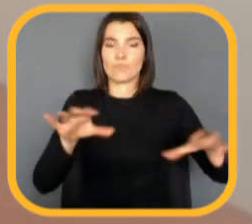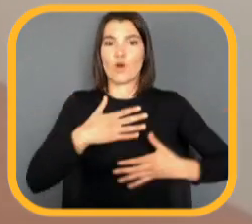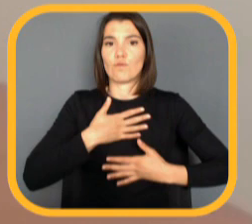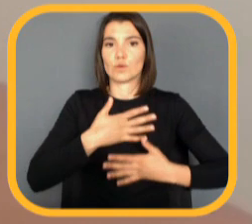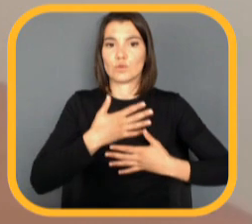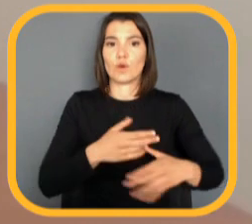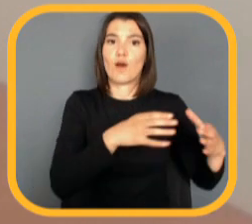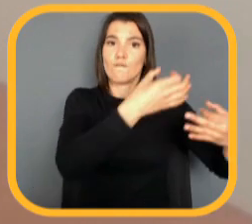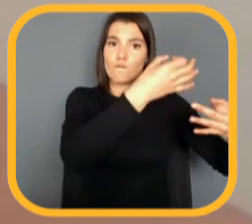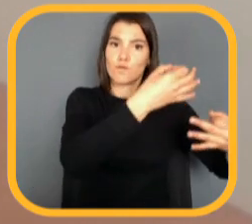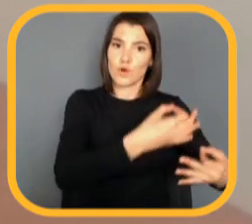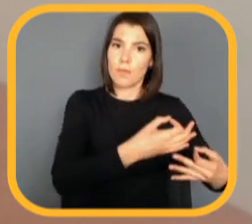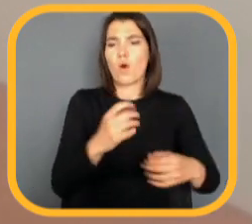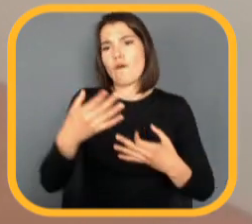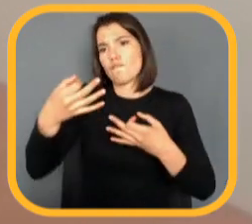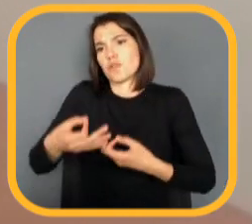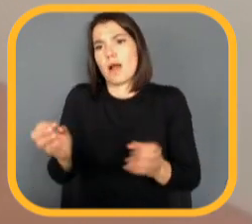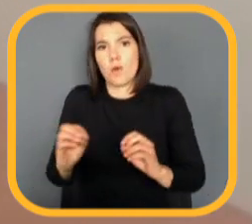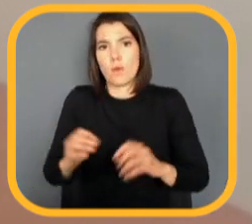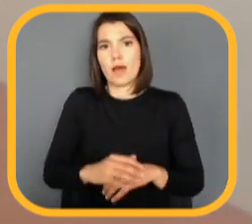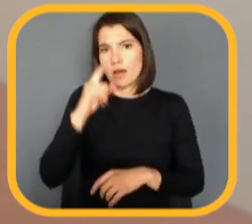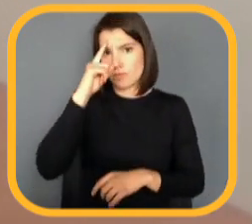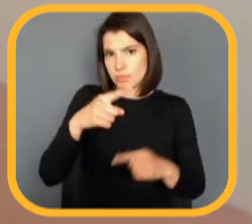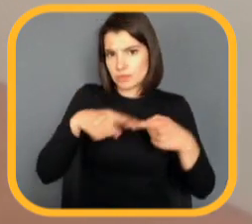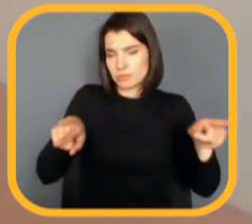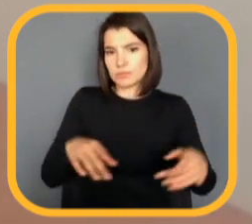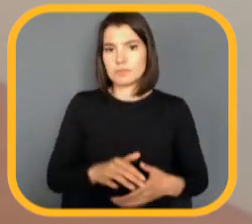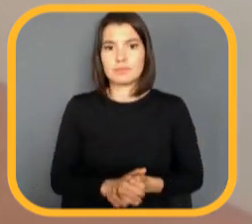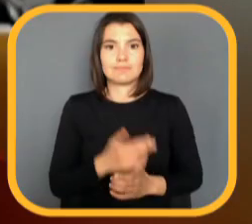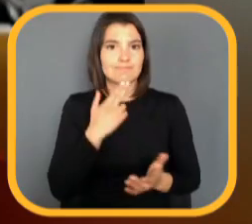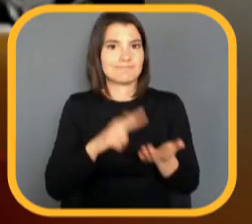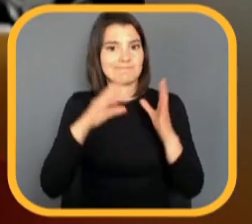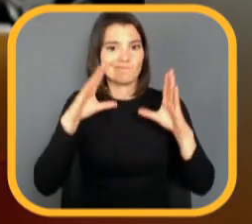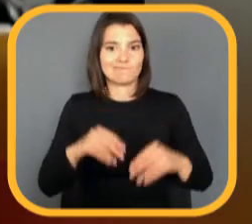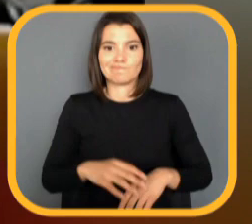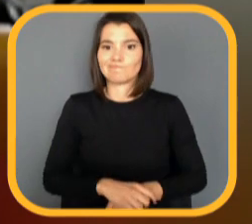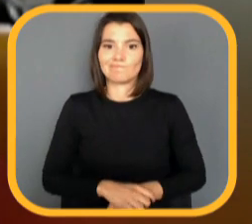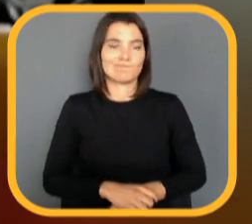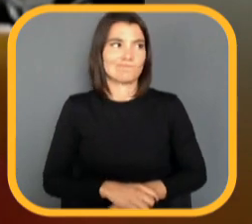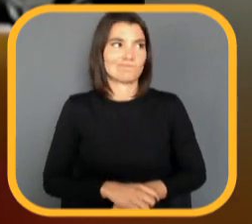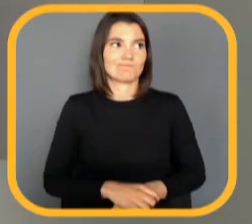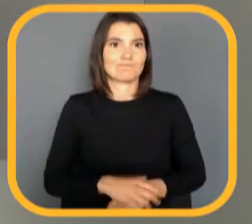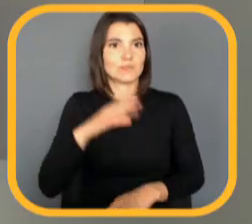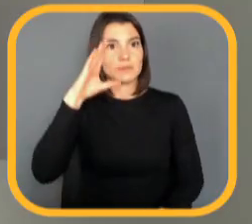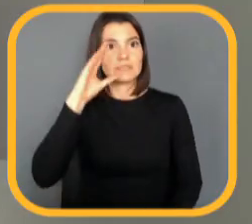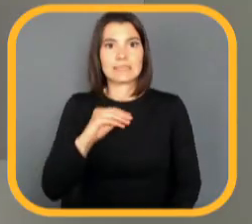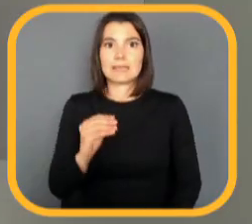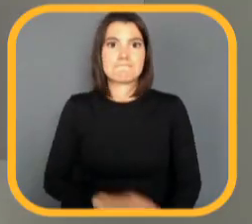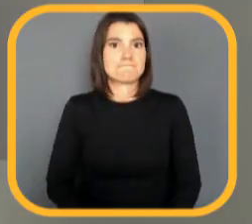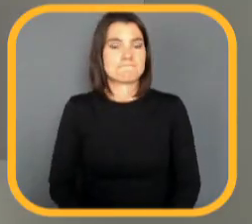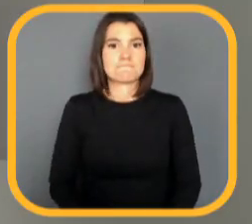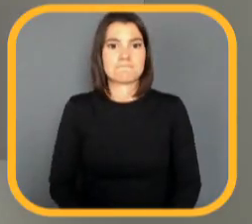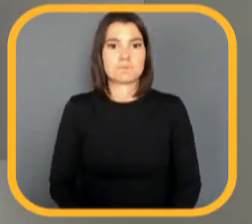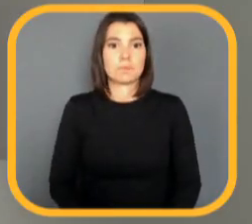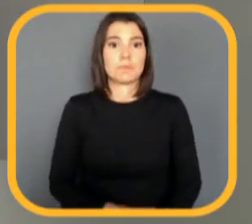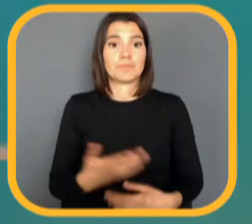de voluntariado, o formal e o informal. Sabes o que é cada um? Sinceramente, não sei. Não,